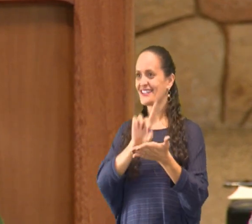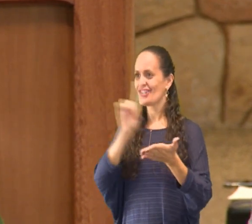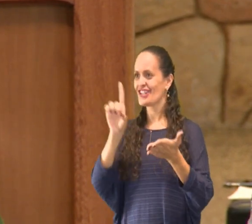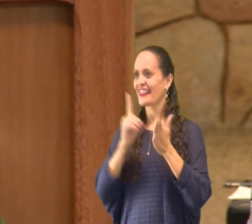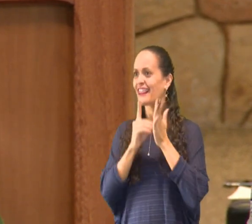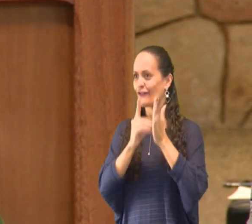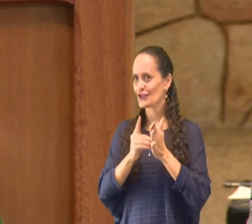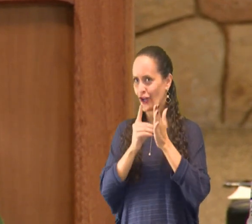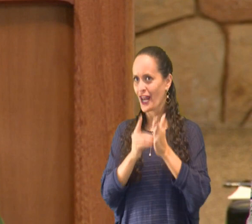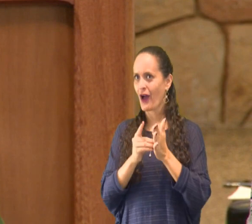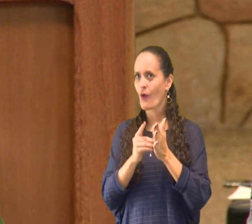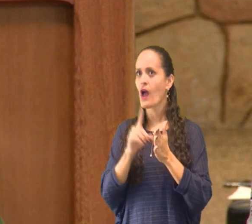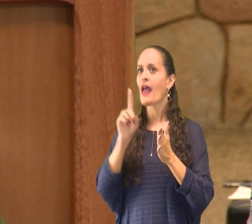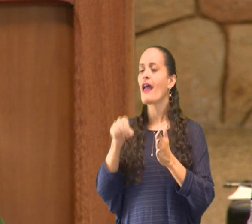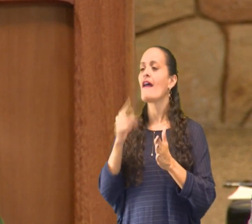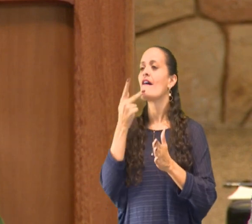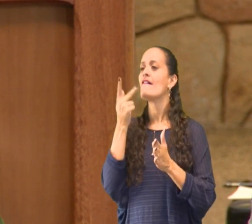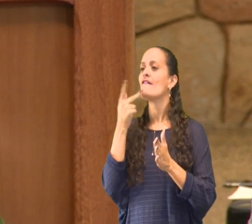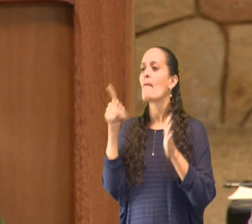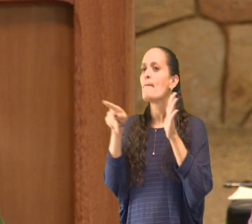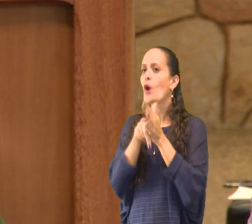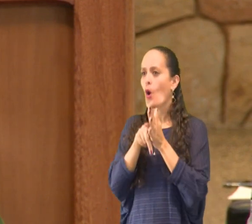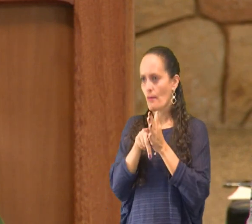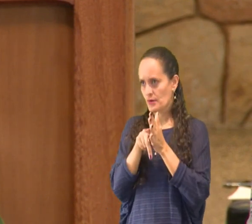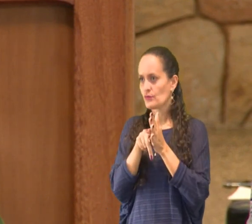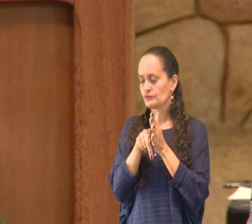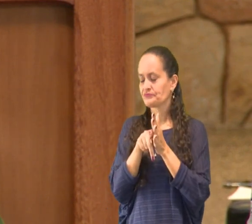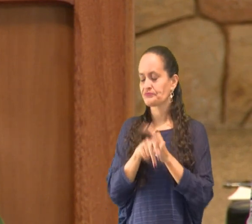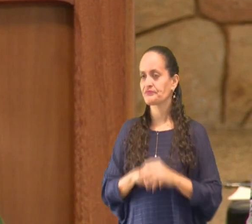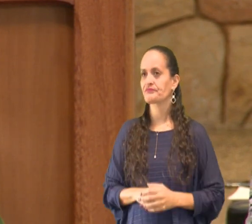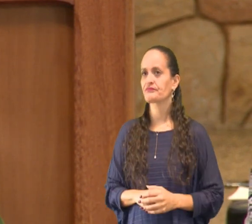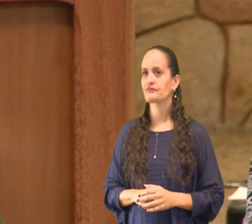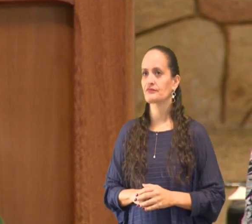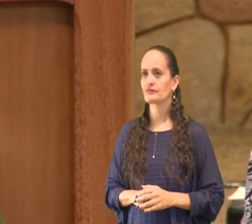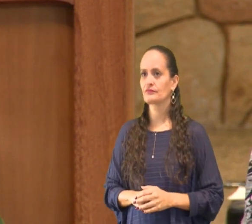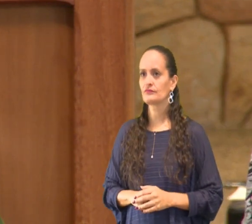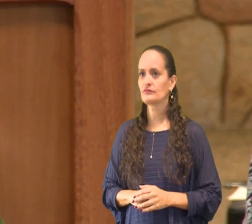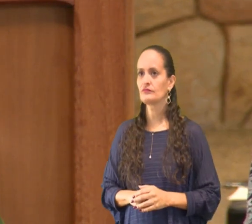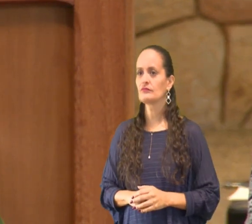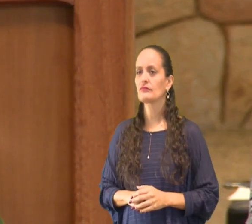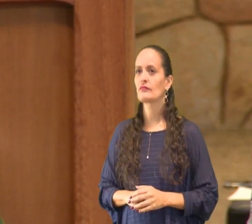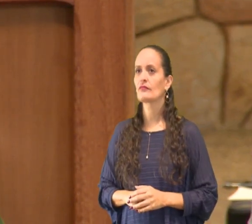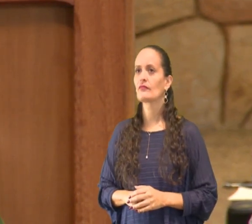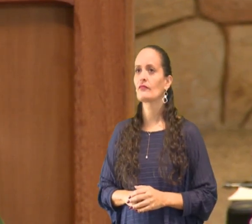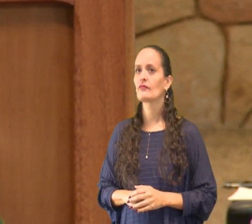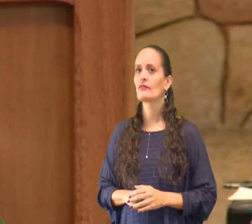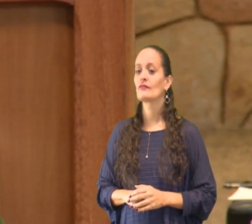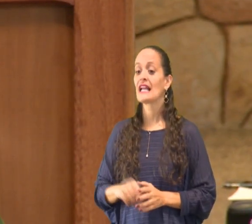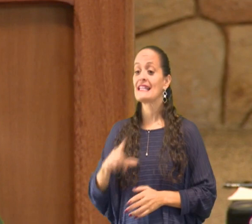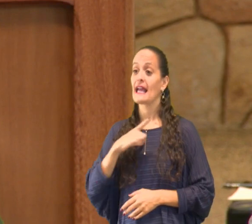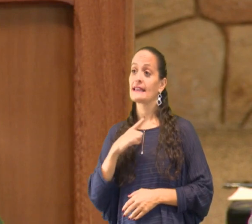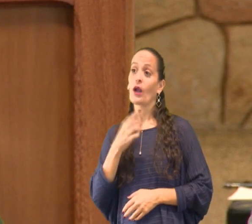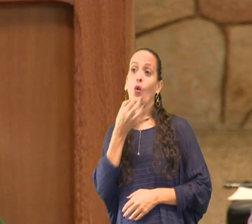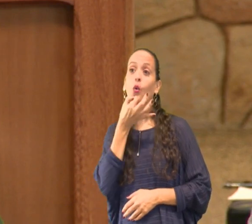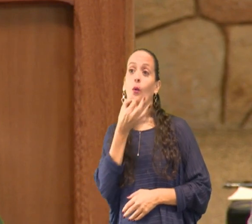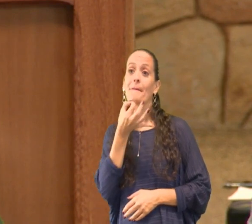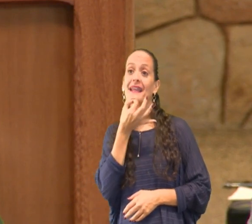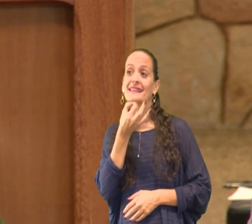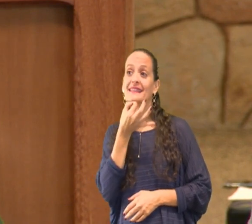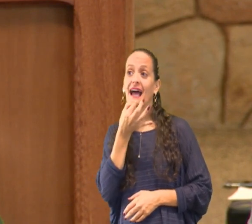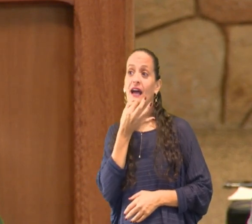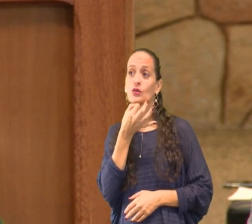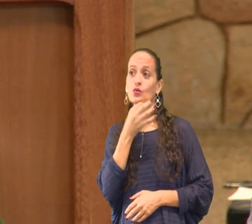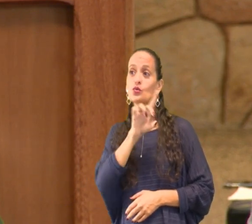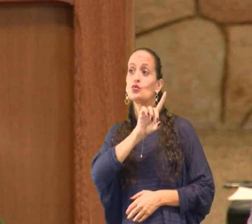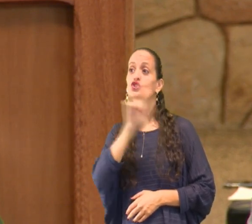ele é um recorte de um trecho do livro de autoria dele. Daí ele vem com um comentário, tomando um